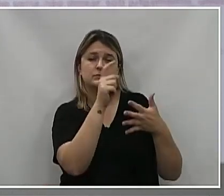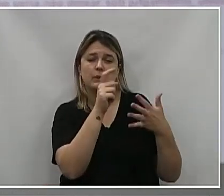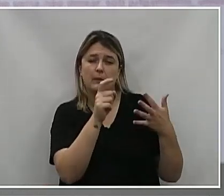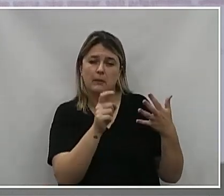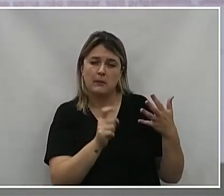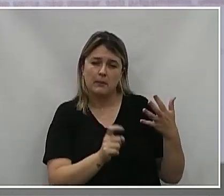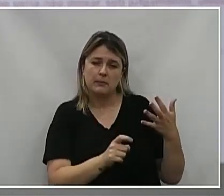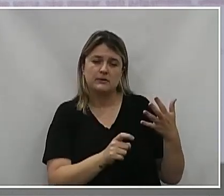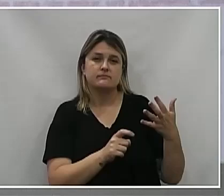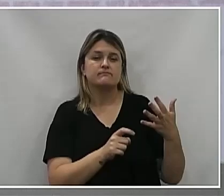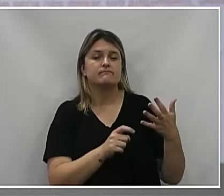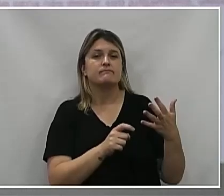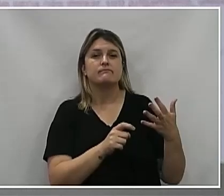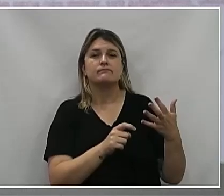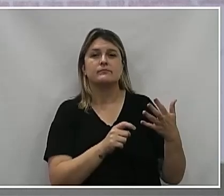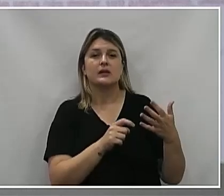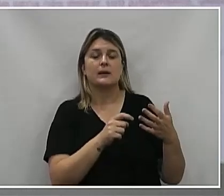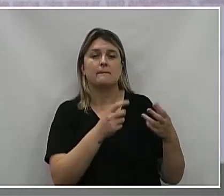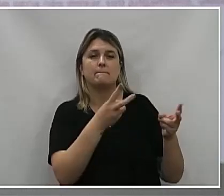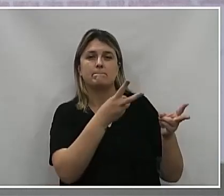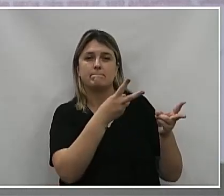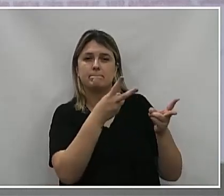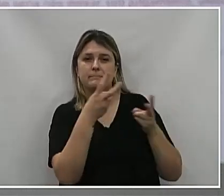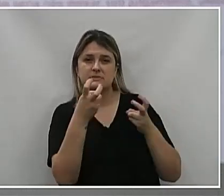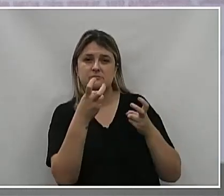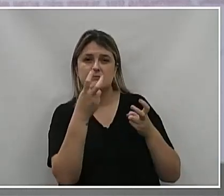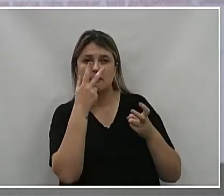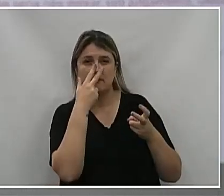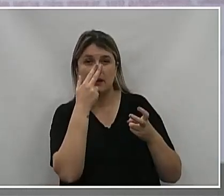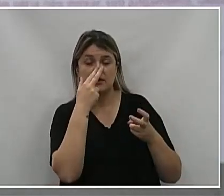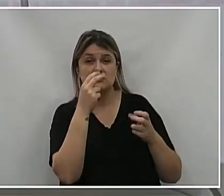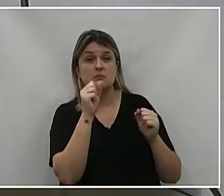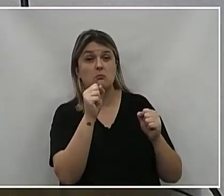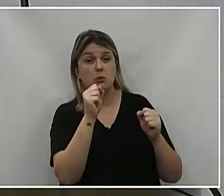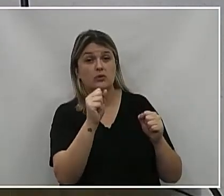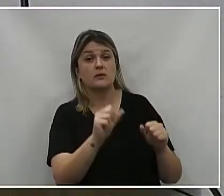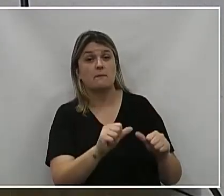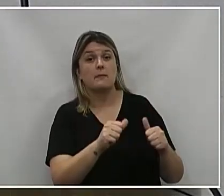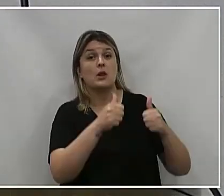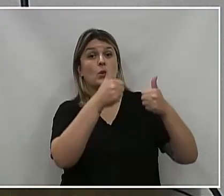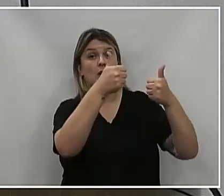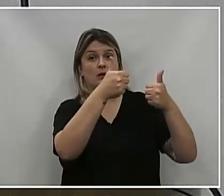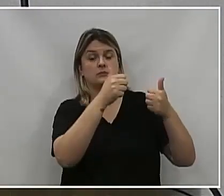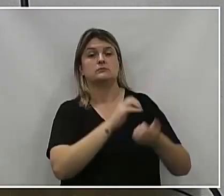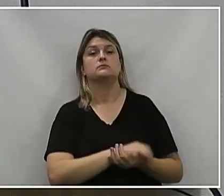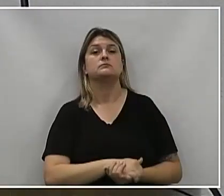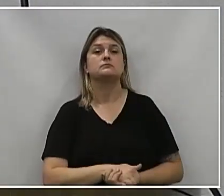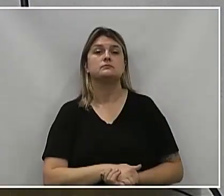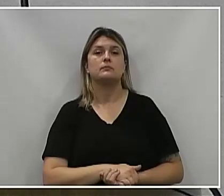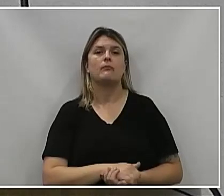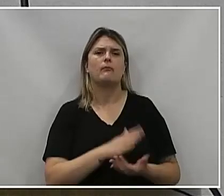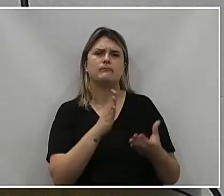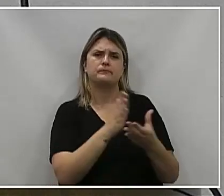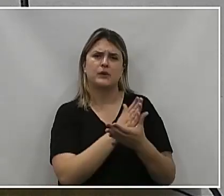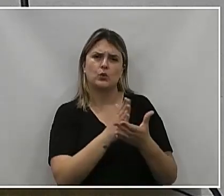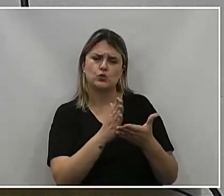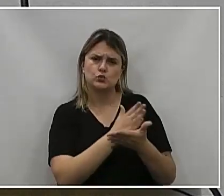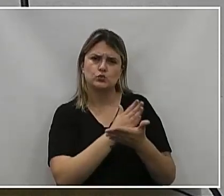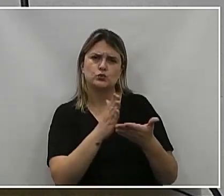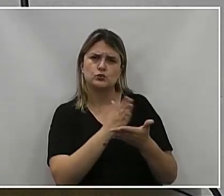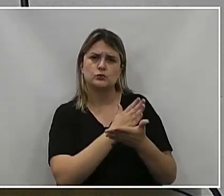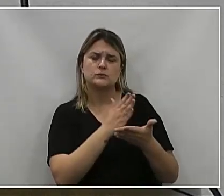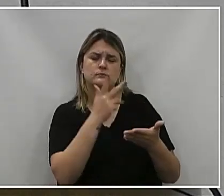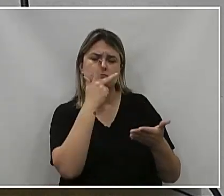que essa consultoria identificou como potenciais melhorias do processo anterior, né? Alguns